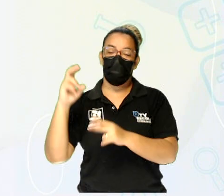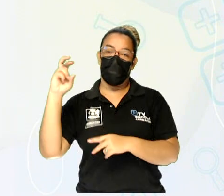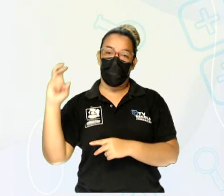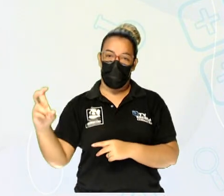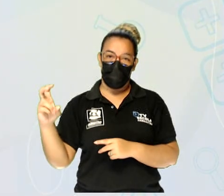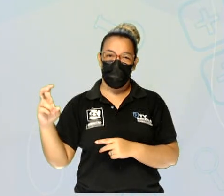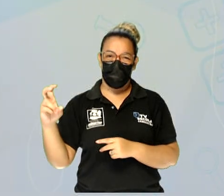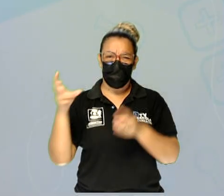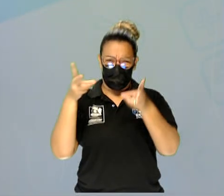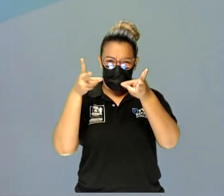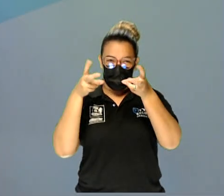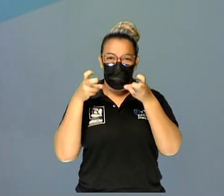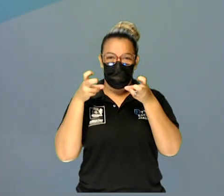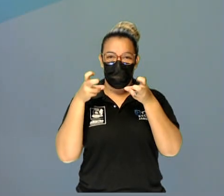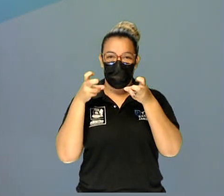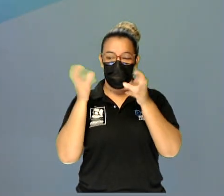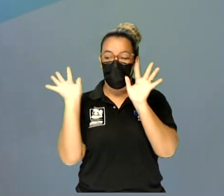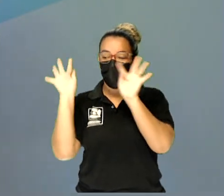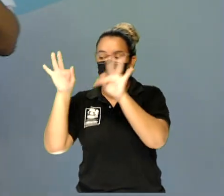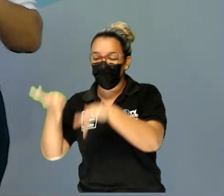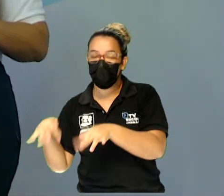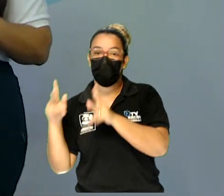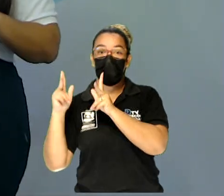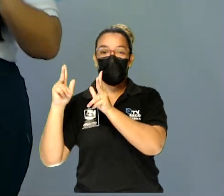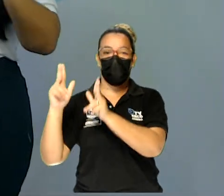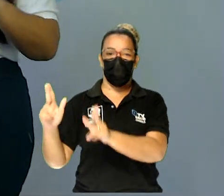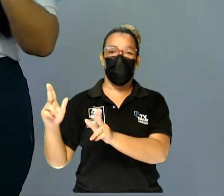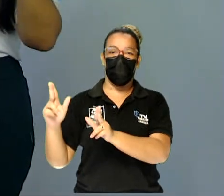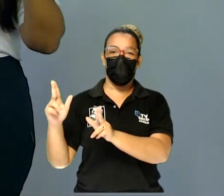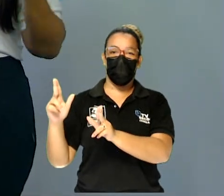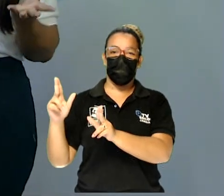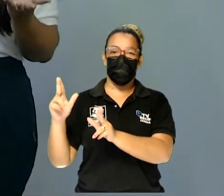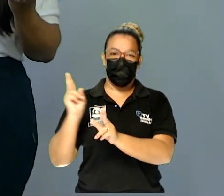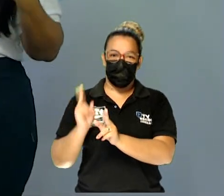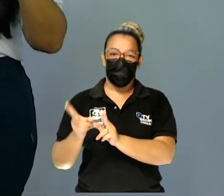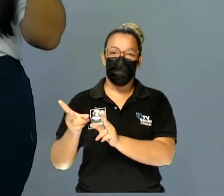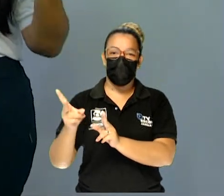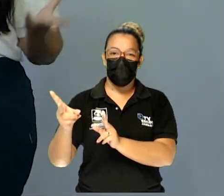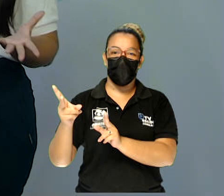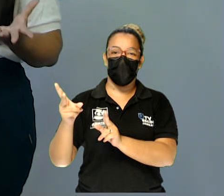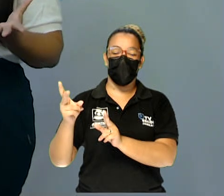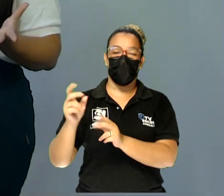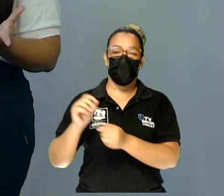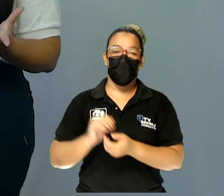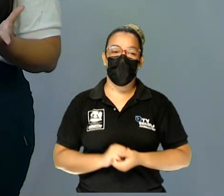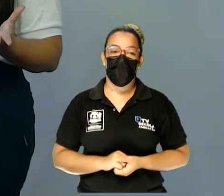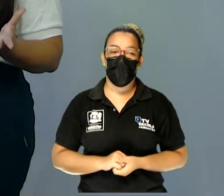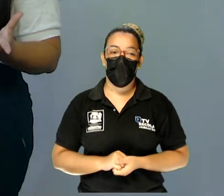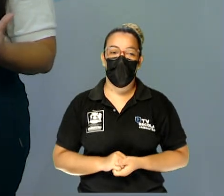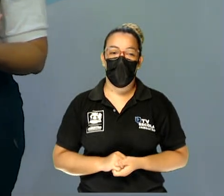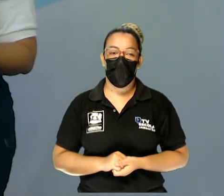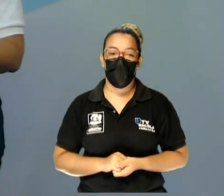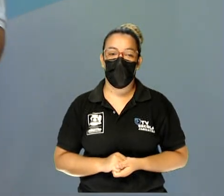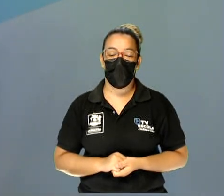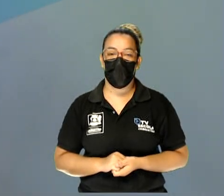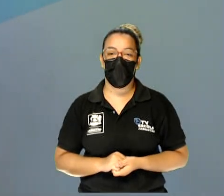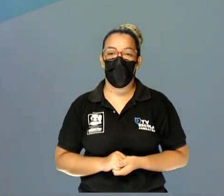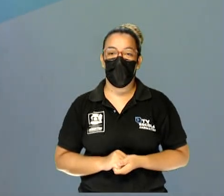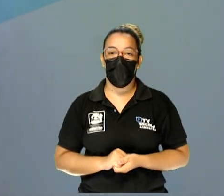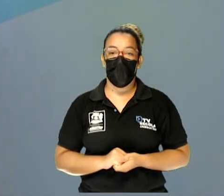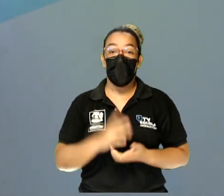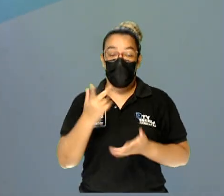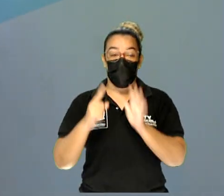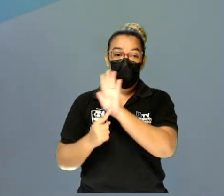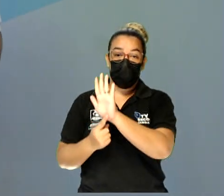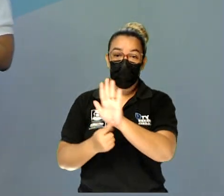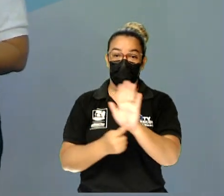das parcelas, não altera o resultado, não altera a soma, não altera o total. Então, aqui, ó, só mostrando